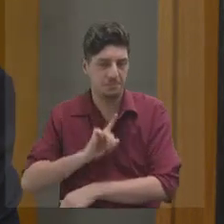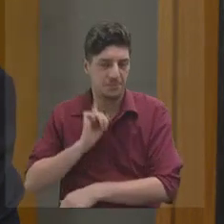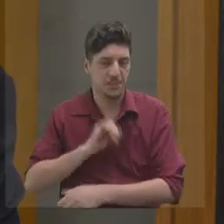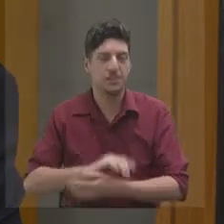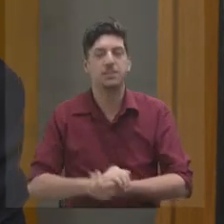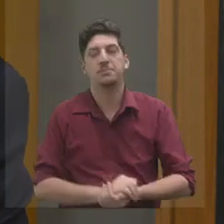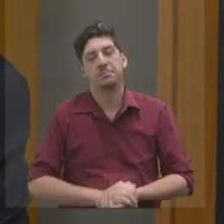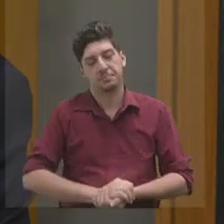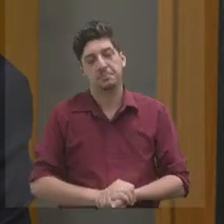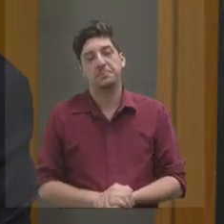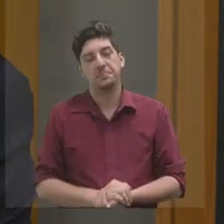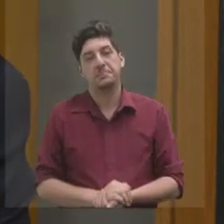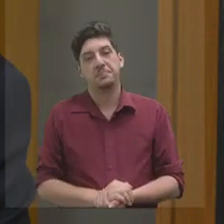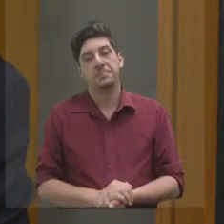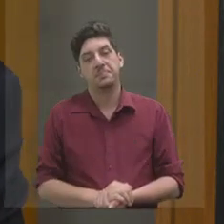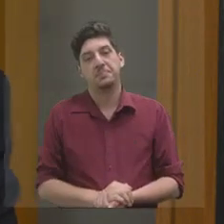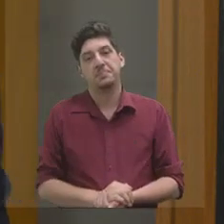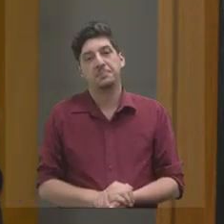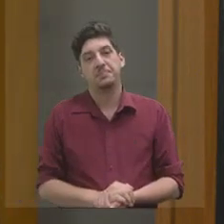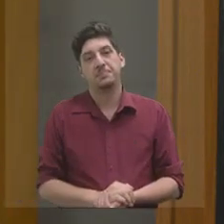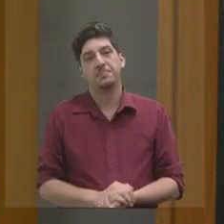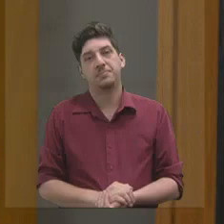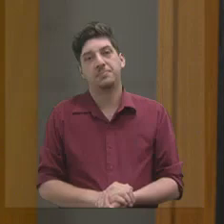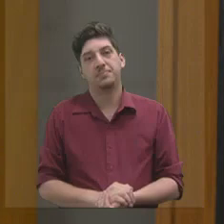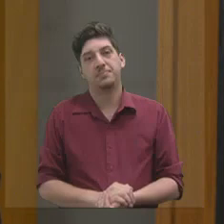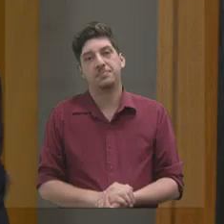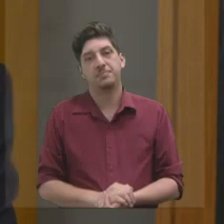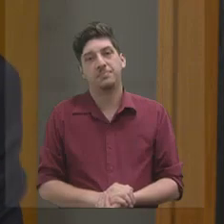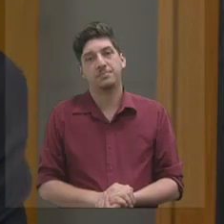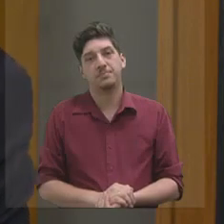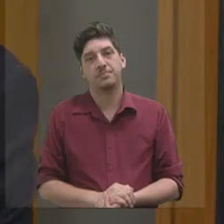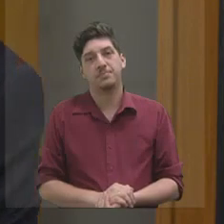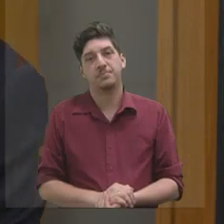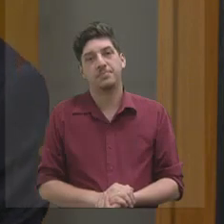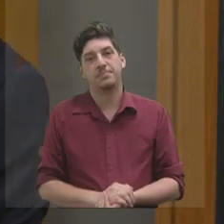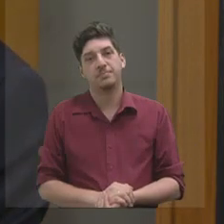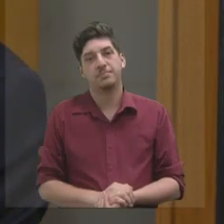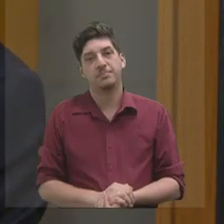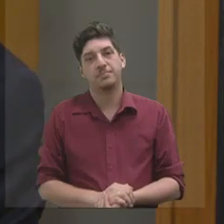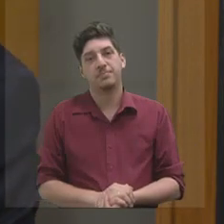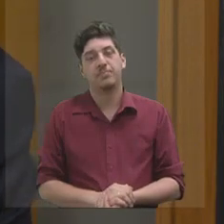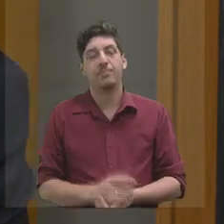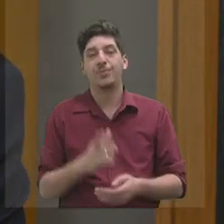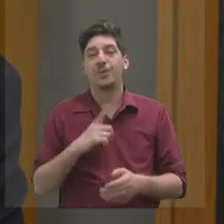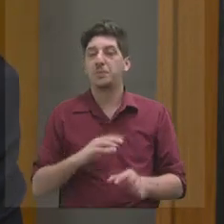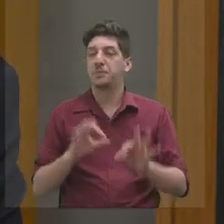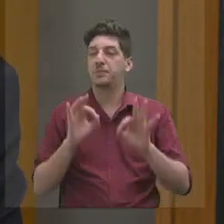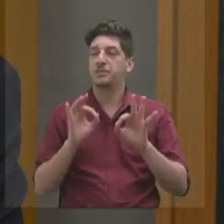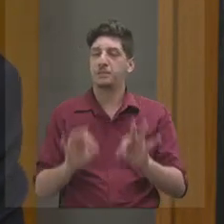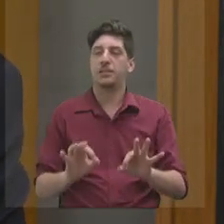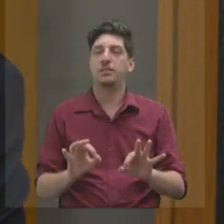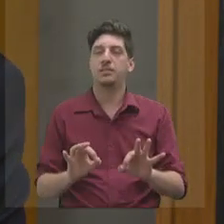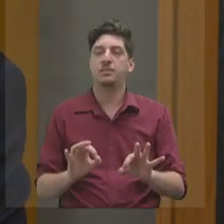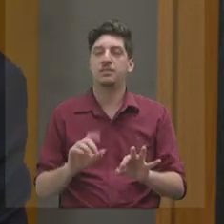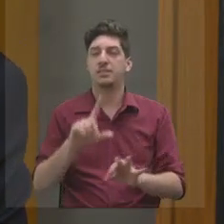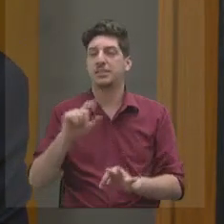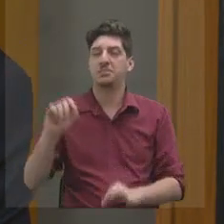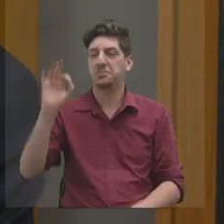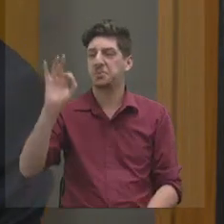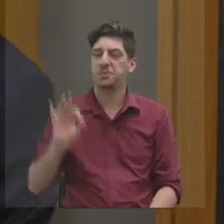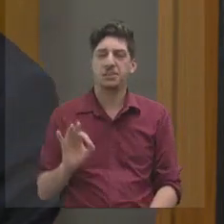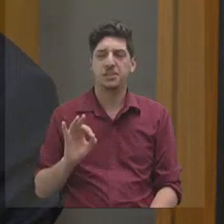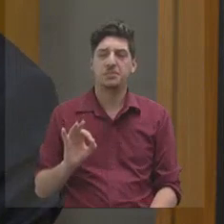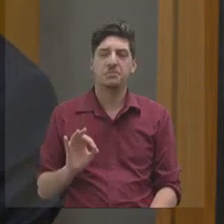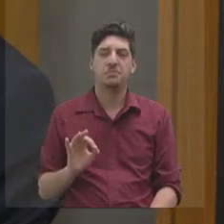e eu não tenho dúvida alguma não tenho dúvida alguma de que neste